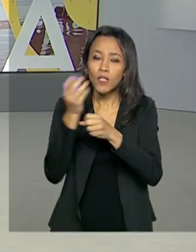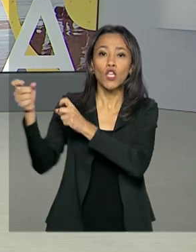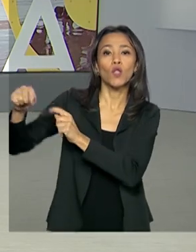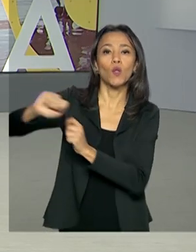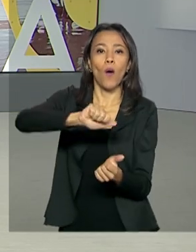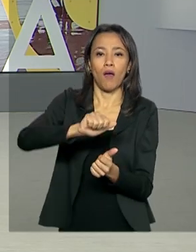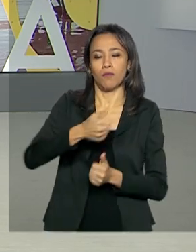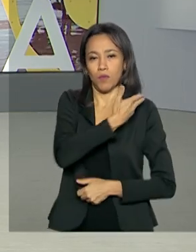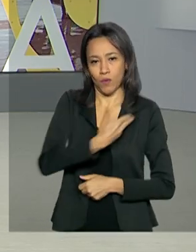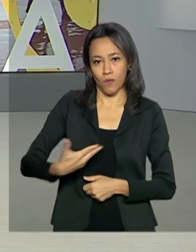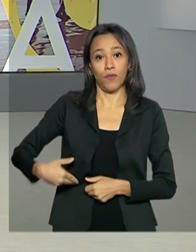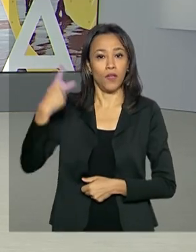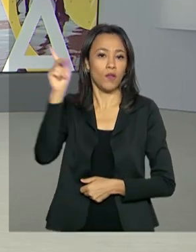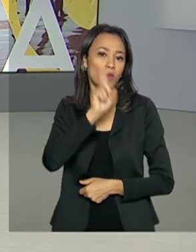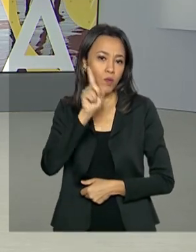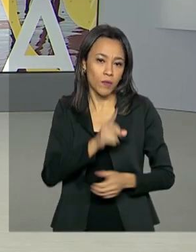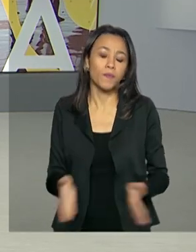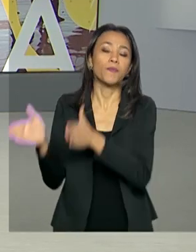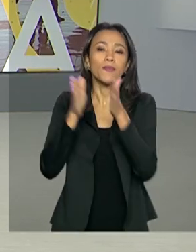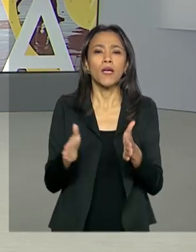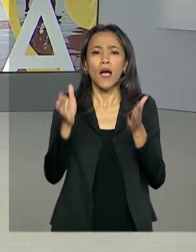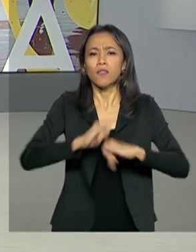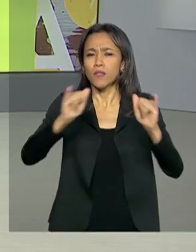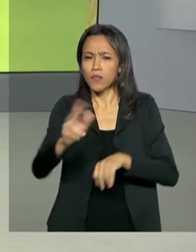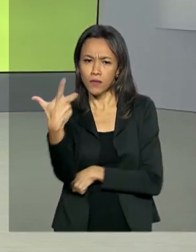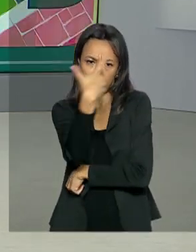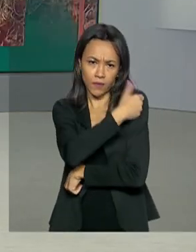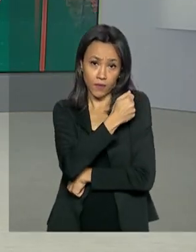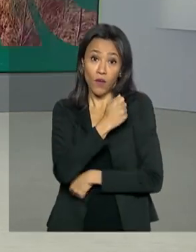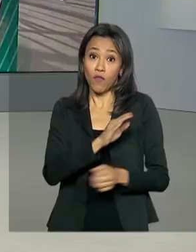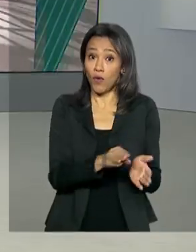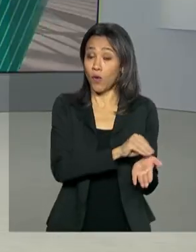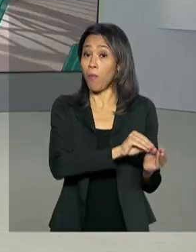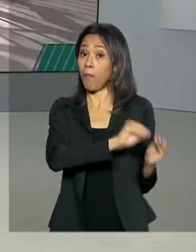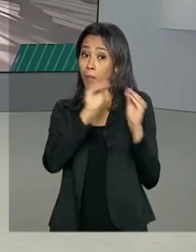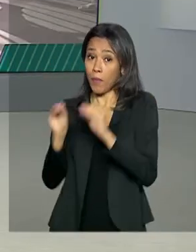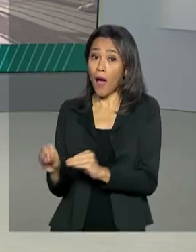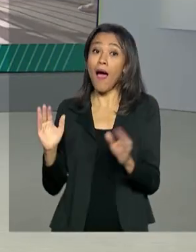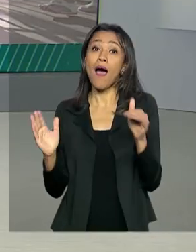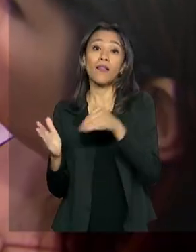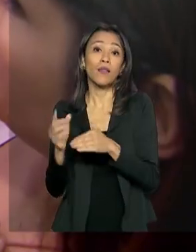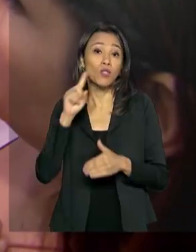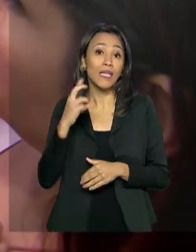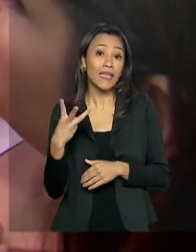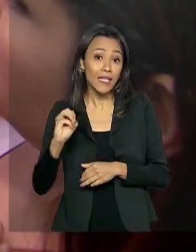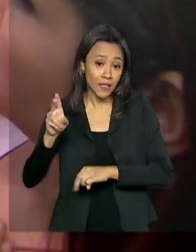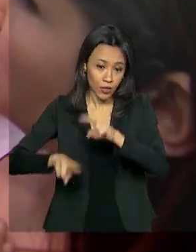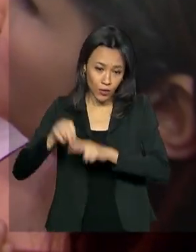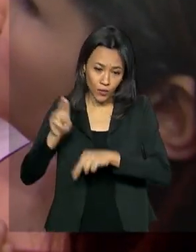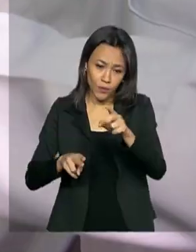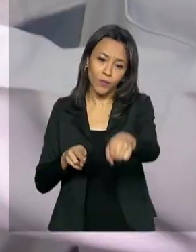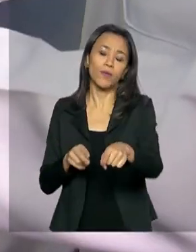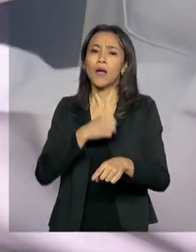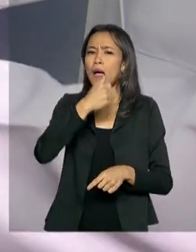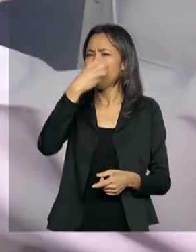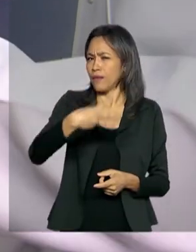oi e a campanha nacional de vacinação contra a gripe foi prorrogada até 30 de junho em todo o país a terceira e última